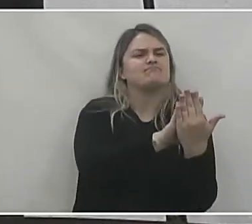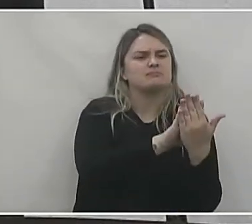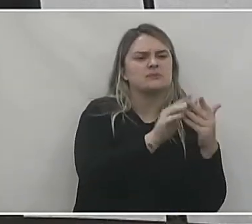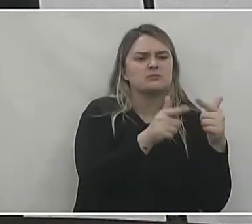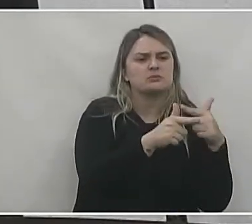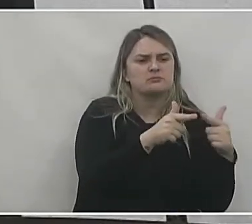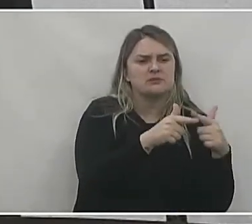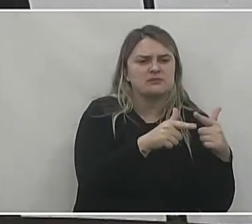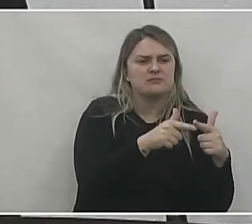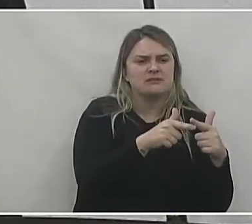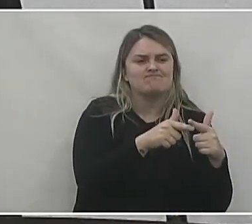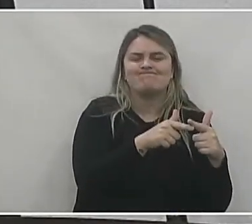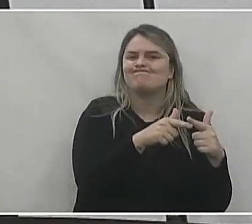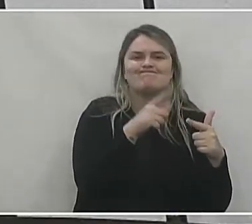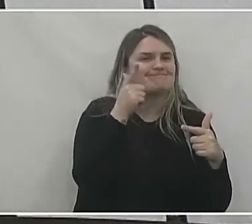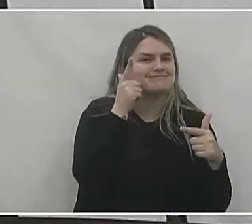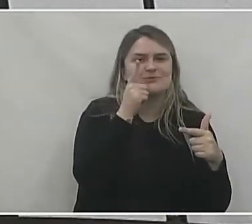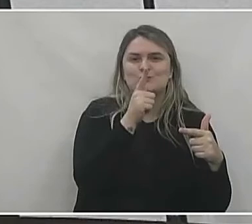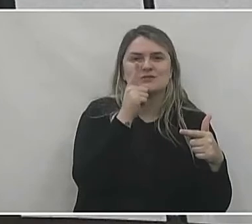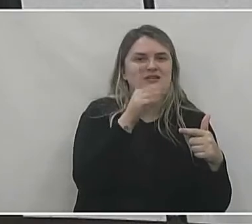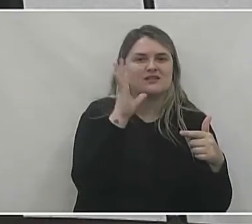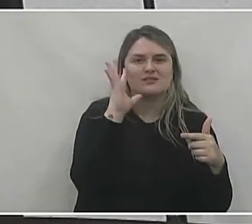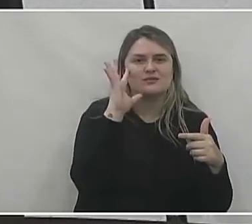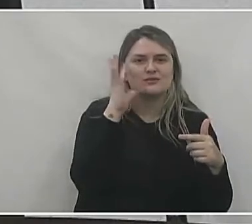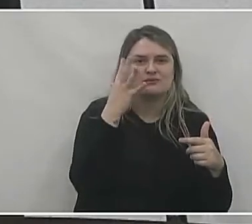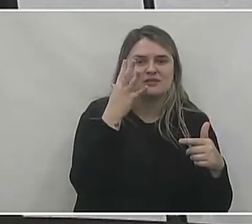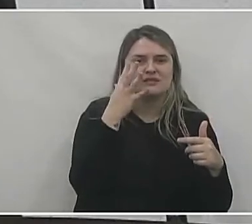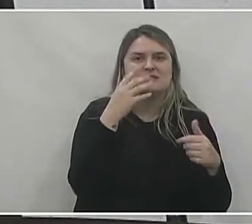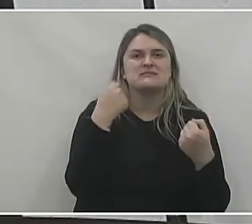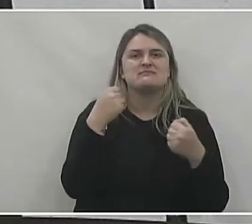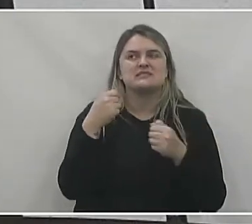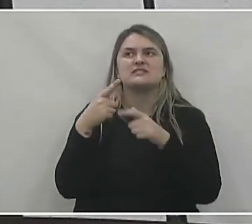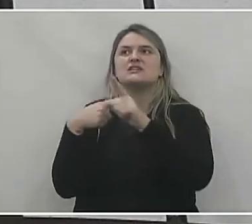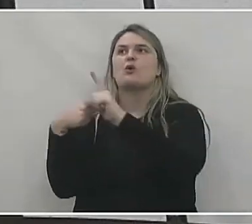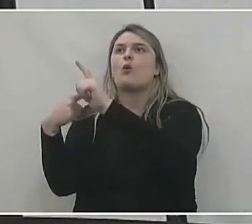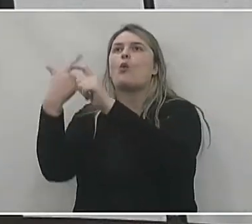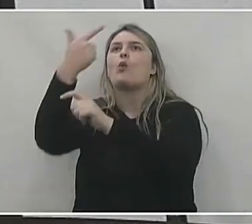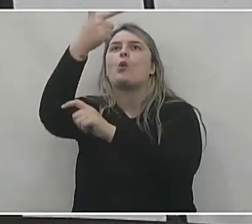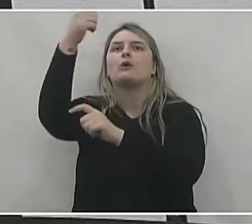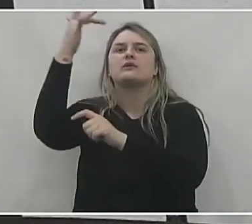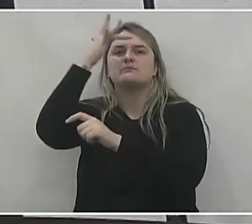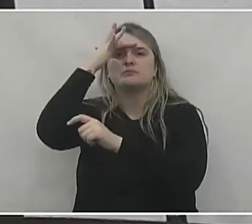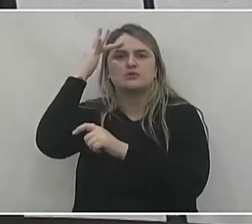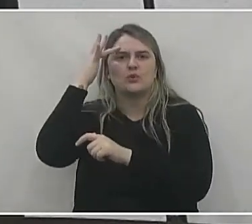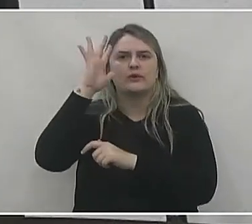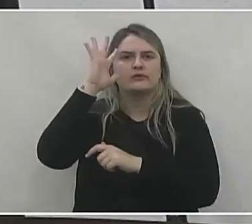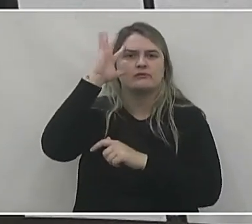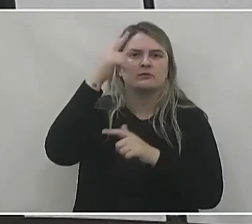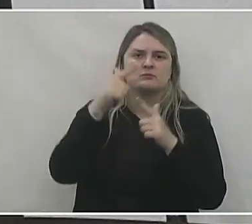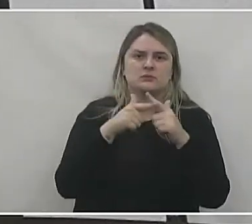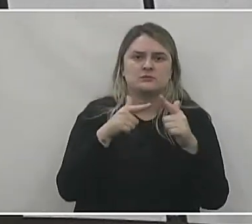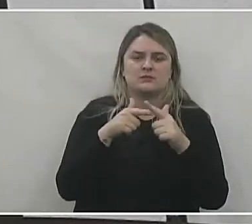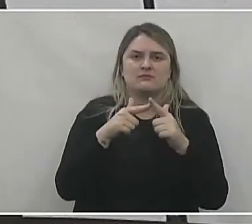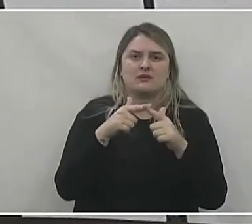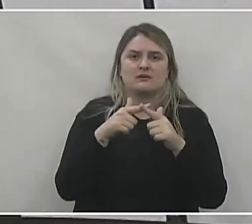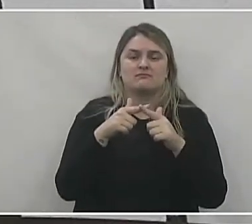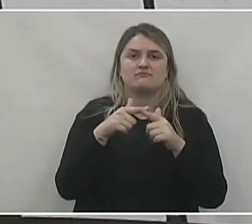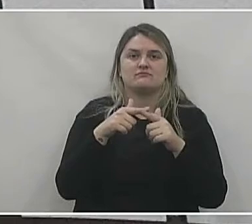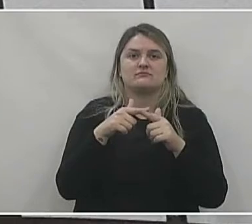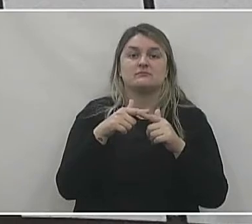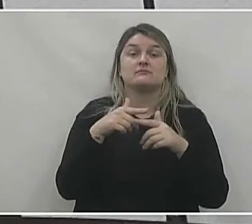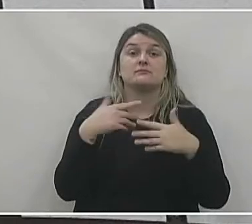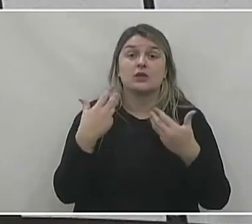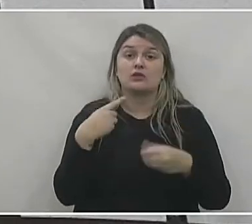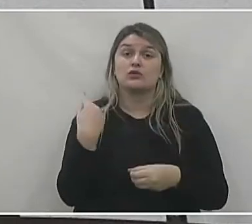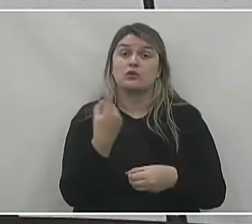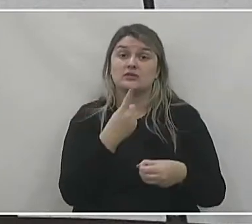problema, você não consegue resolver o problema e você depende de terceiros para resolver o problema. Mas acho que a